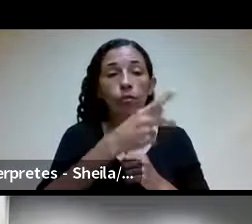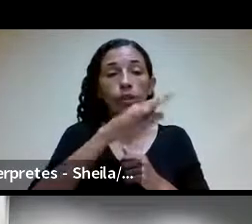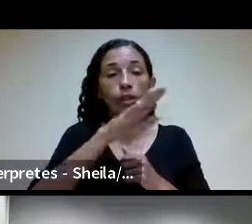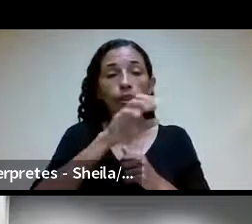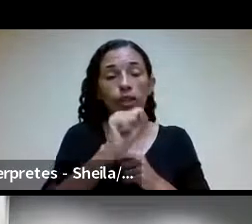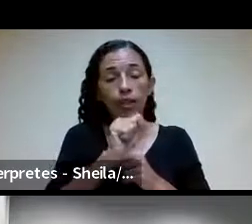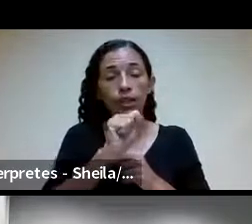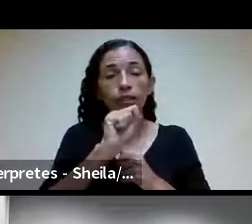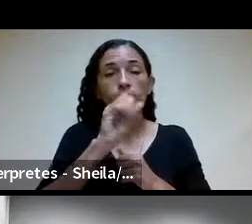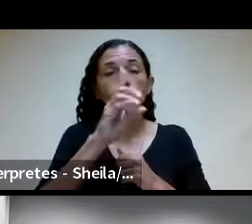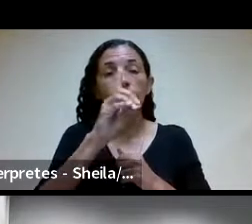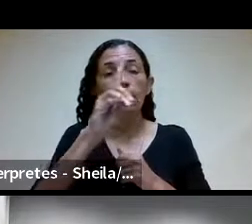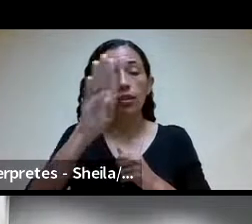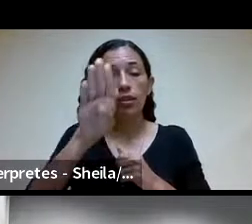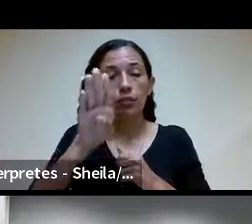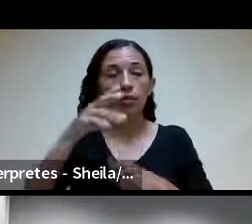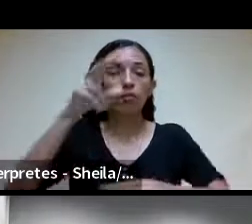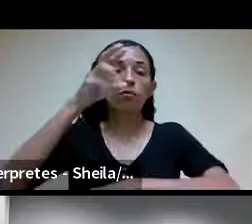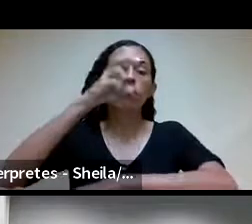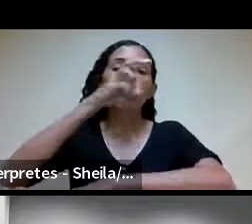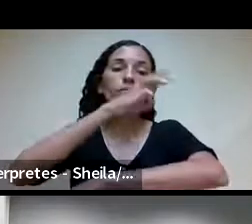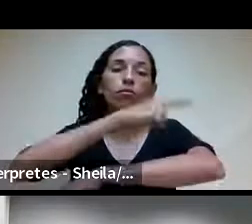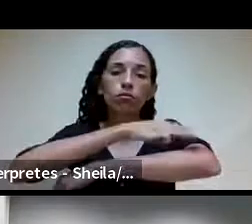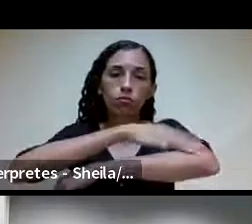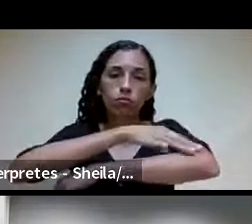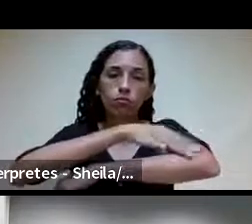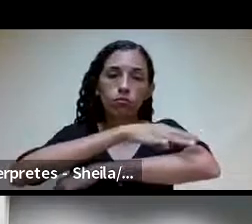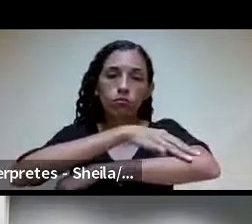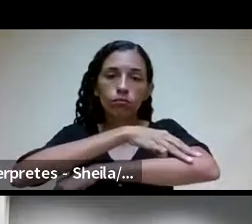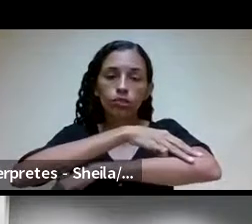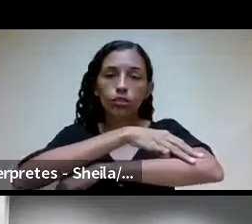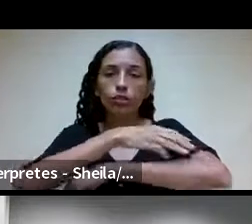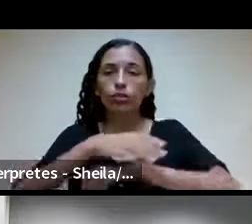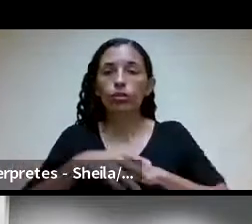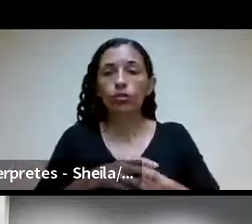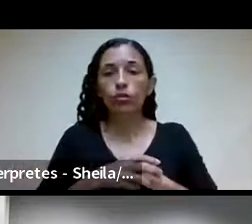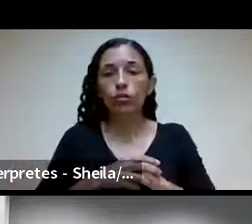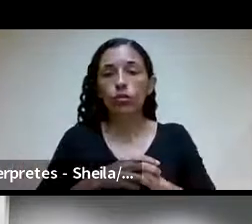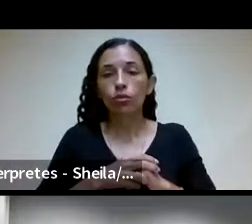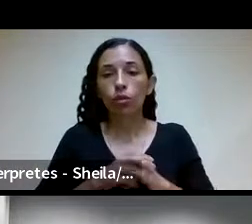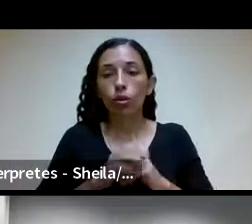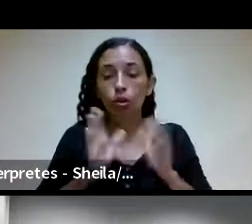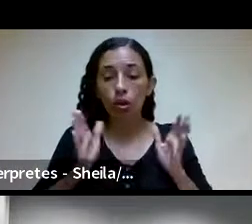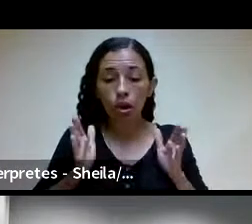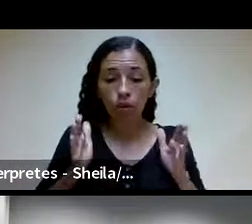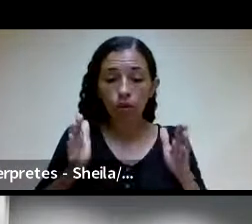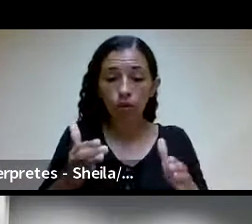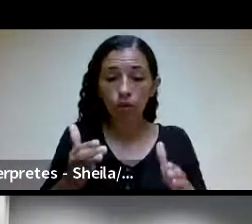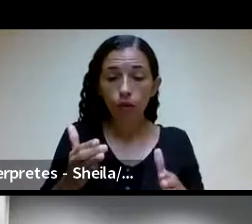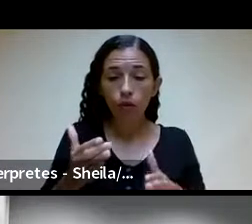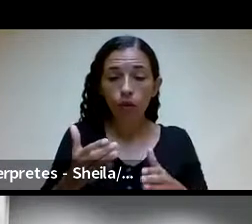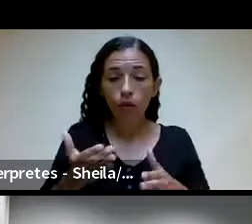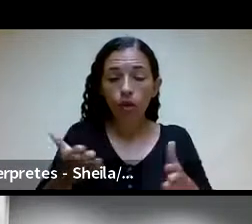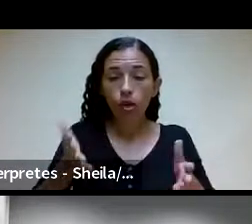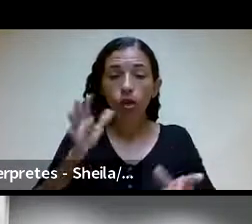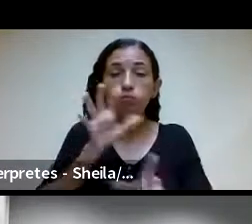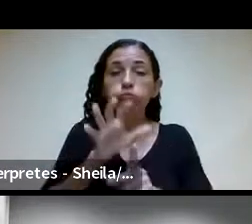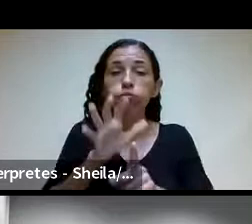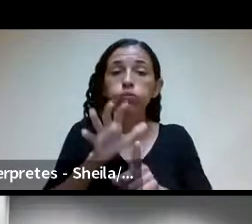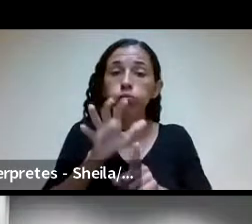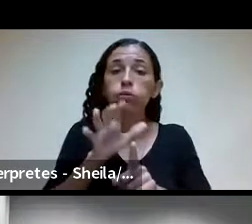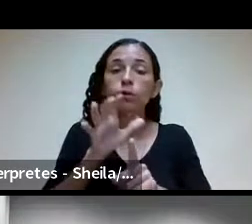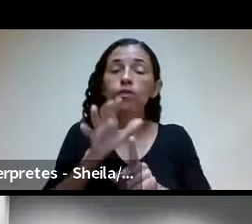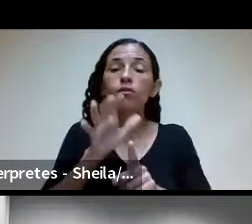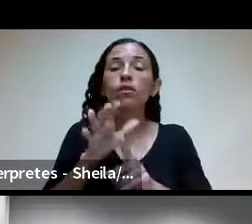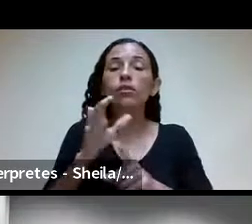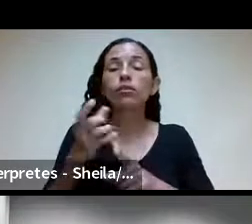se sabe, dentro da autonomia de que gozam os partidos políticos, concentrar os investimentos financeiros de campanha em duas candidaturas